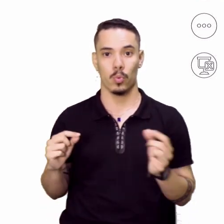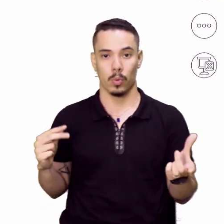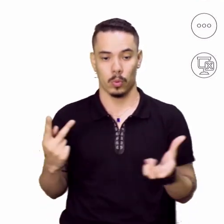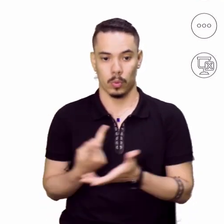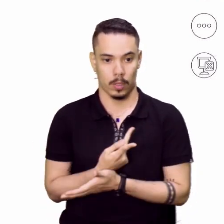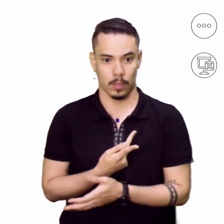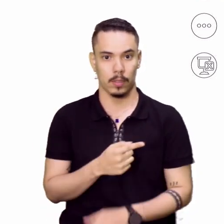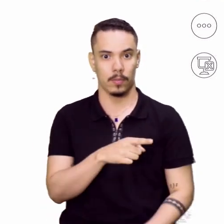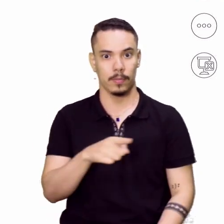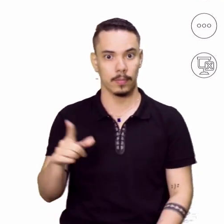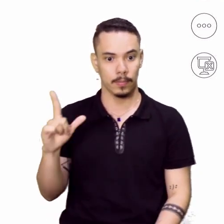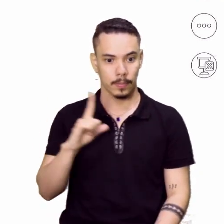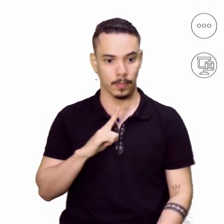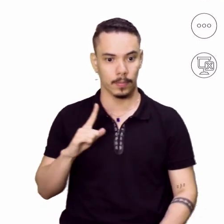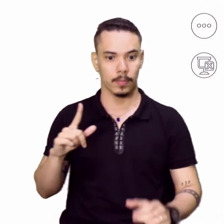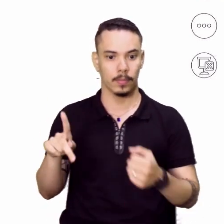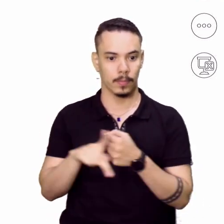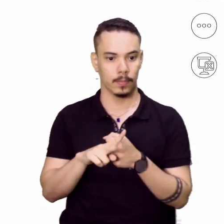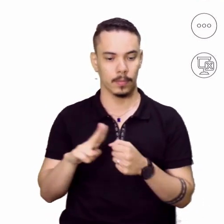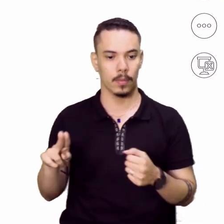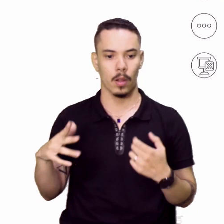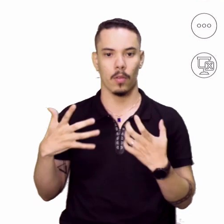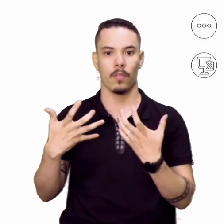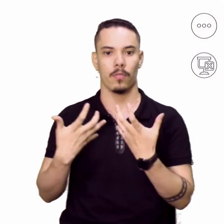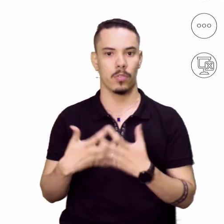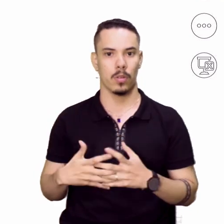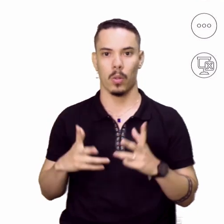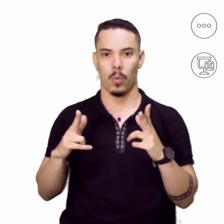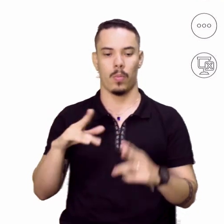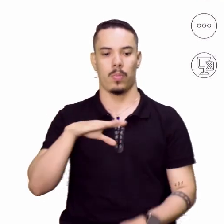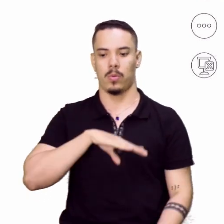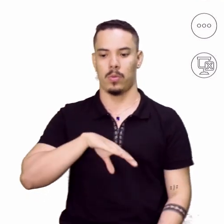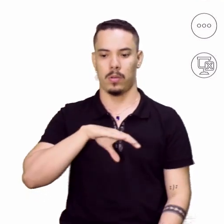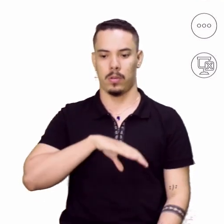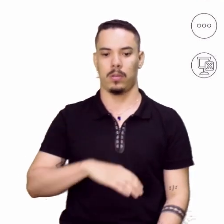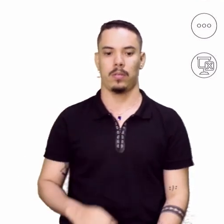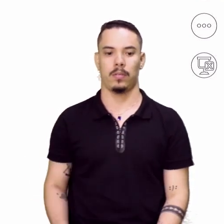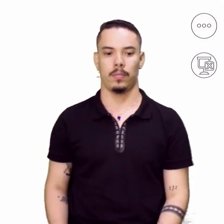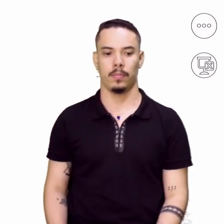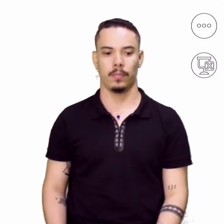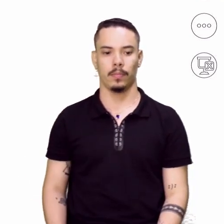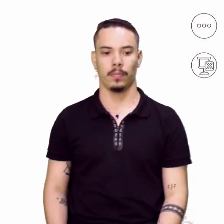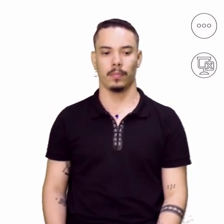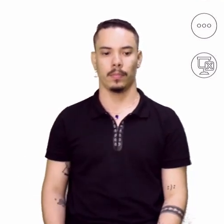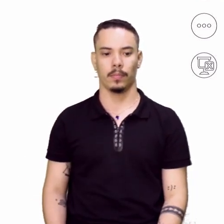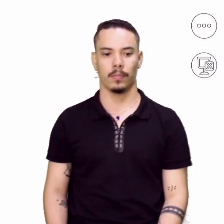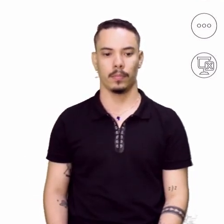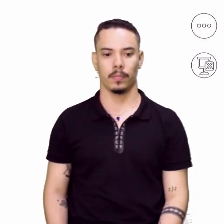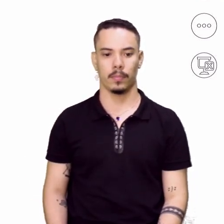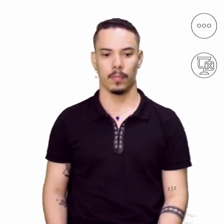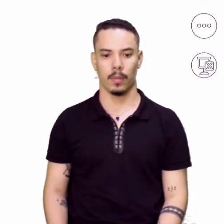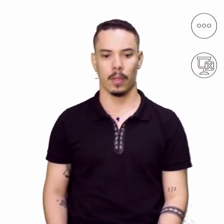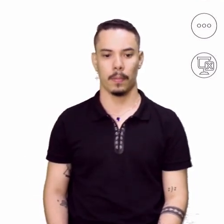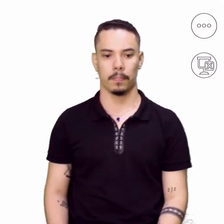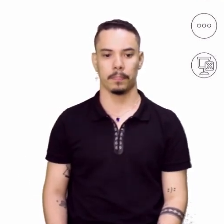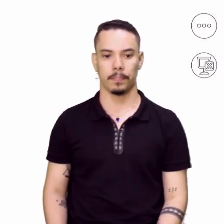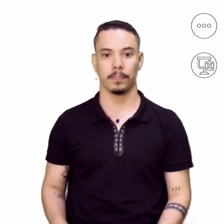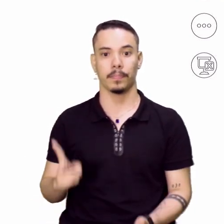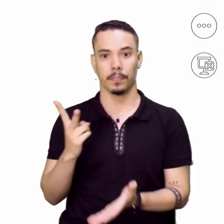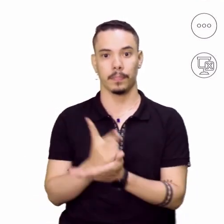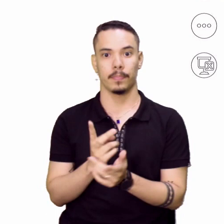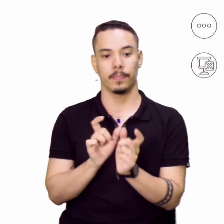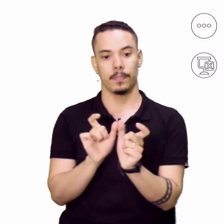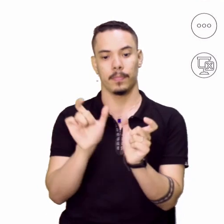quando tem um pronome interrogativo vai funcionar como em português isso aqui são os pronomes pessoais tá então ele vem na frente